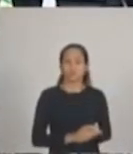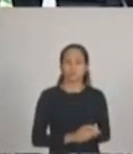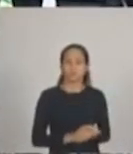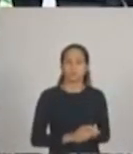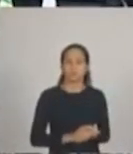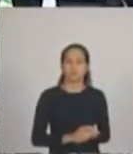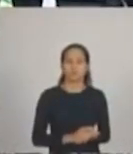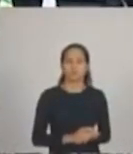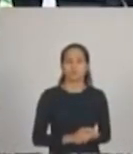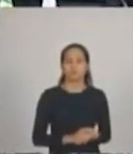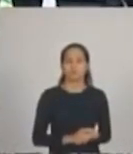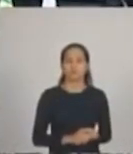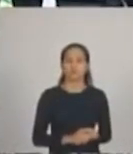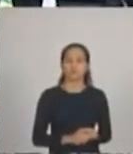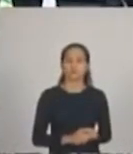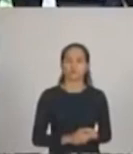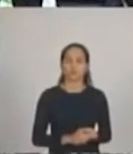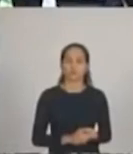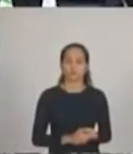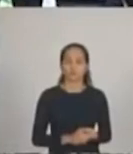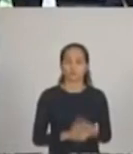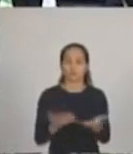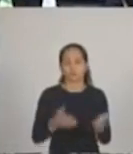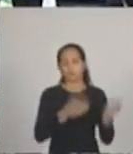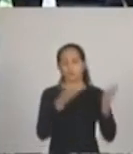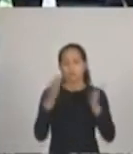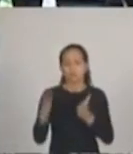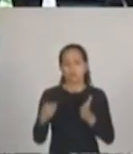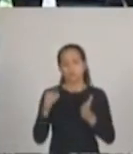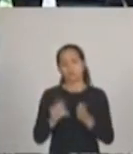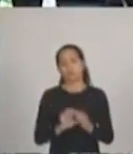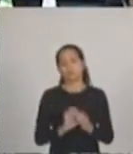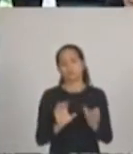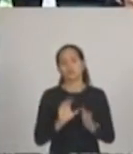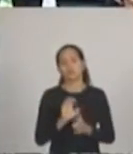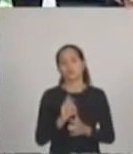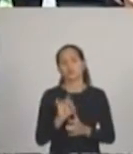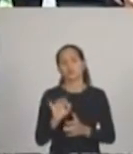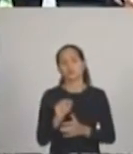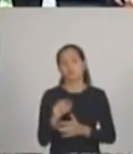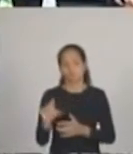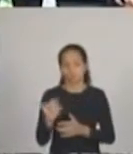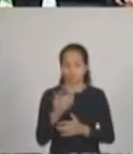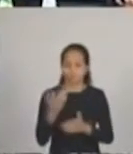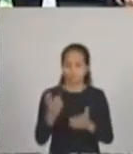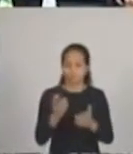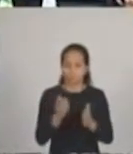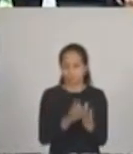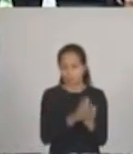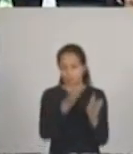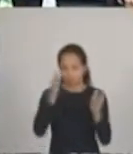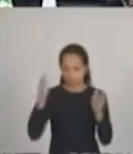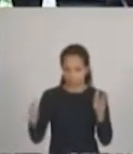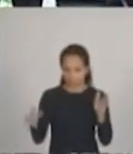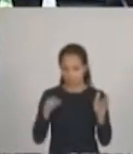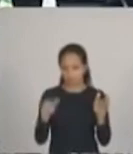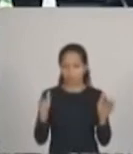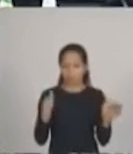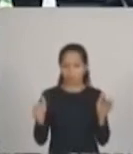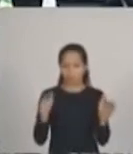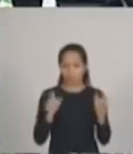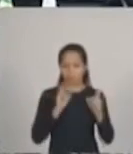Expediente. Segunda parte do expediente sujeita à deliberação. Eu quero só prorrogar a parte do expediente para que a gente possa